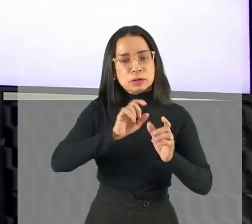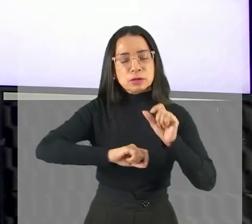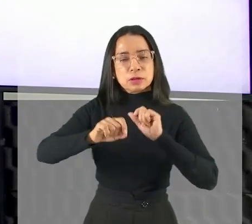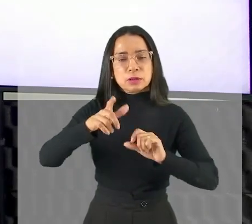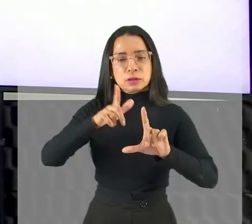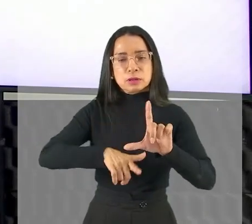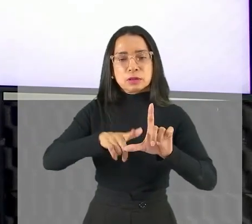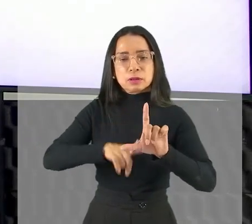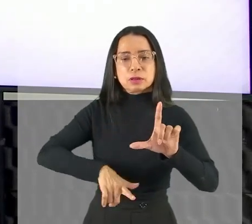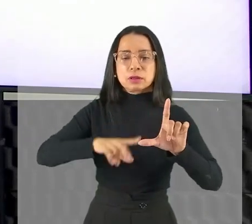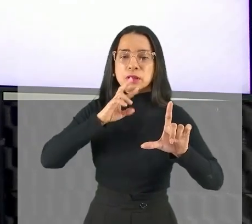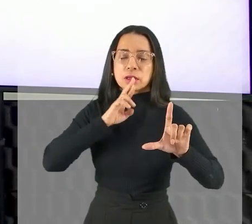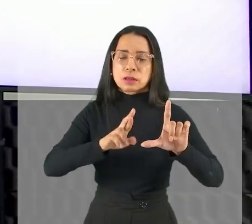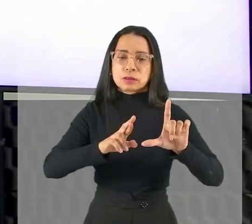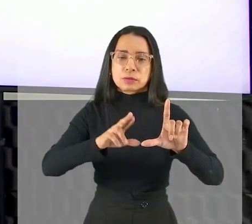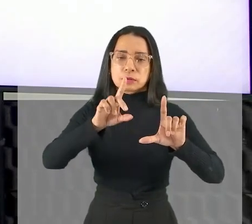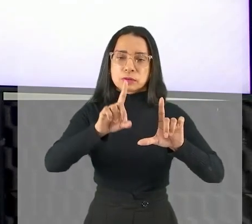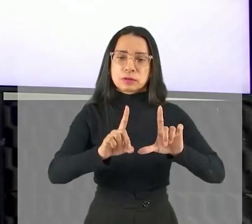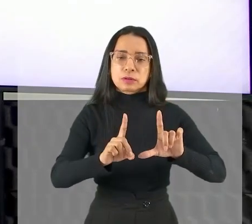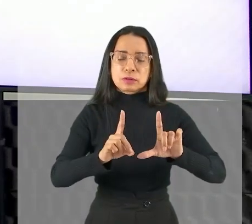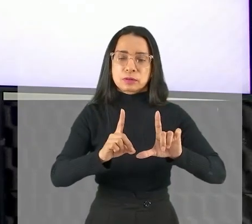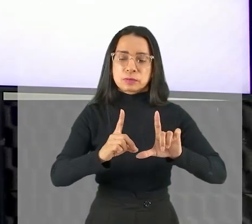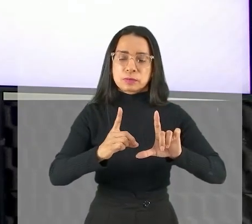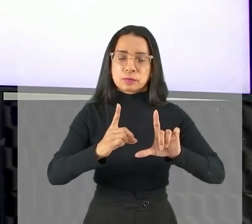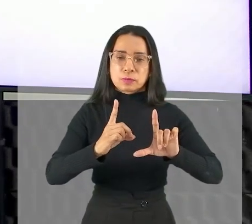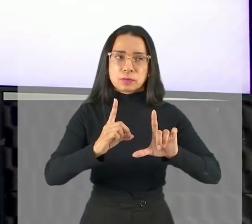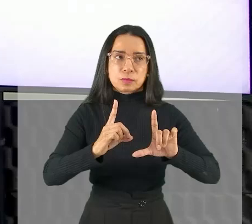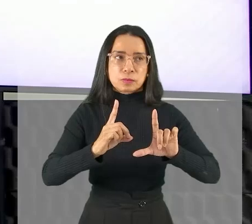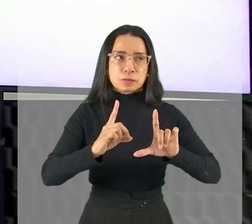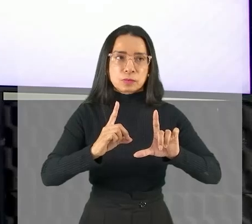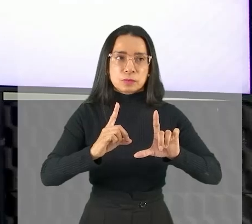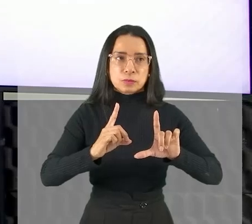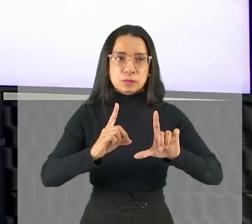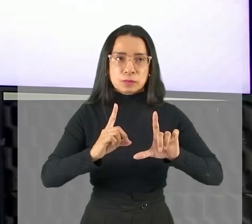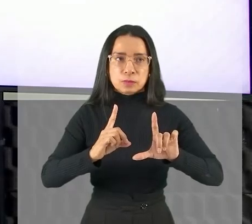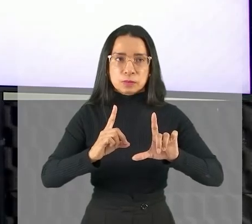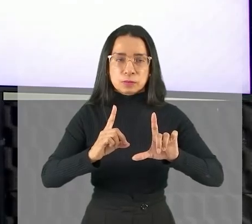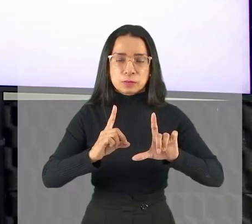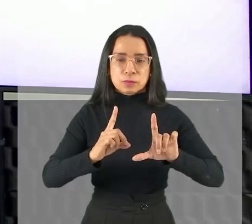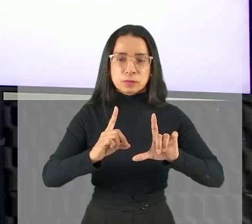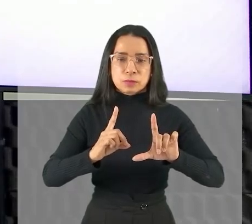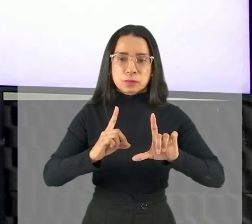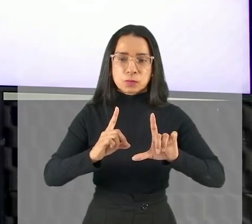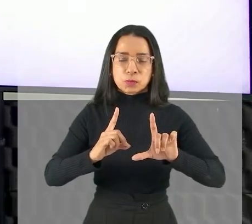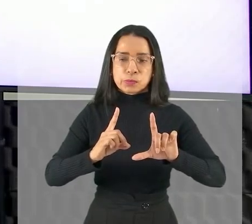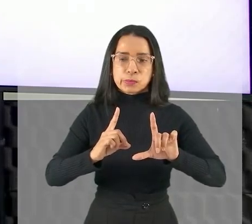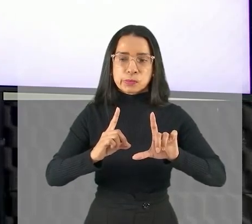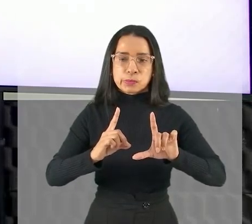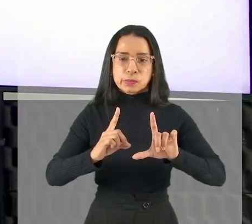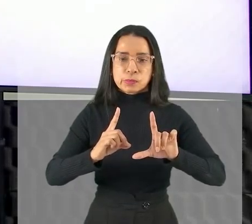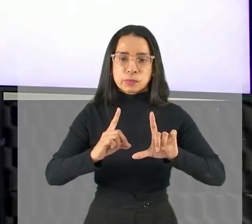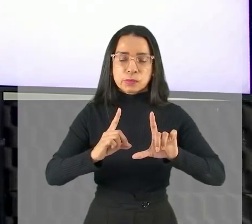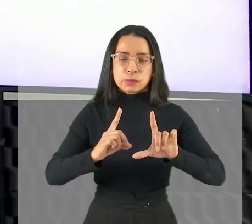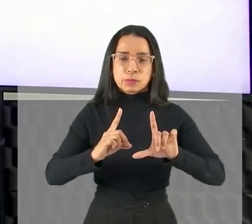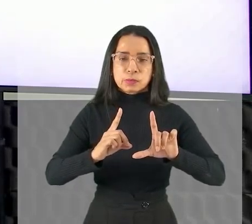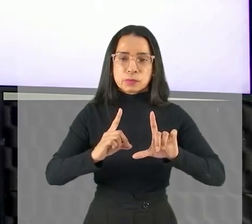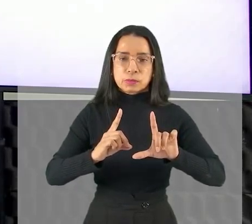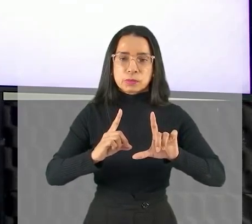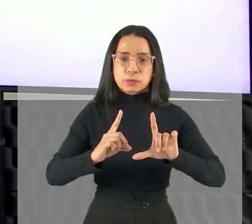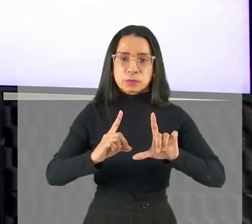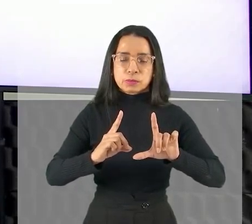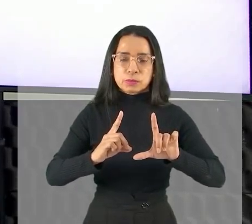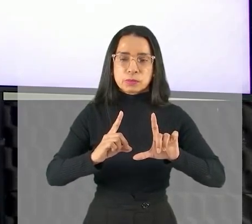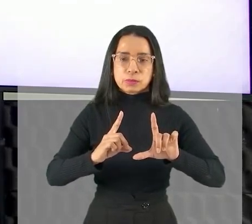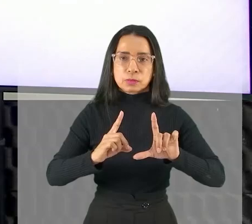conclusão de que a alternativa correta, que a gente vai ver, né? É a correlação feita entre estados emocionais